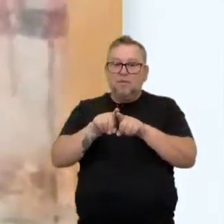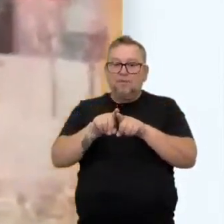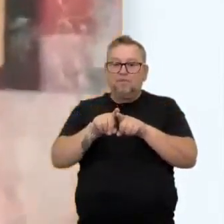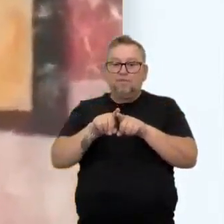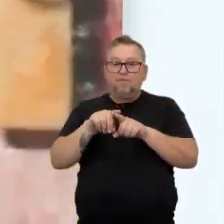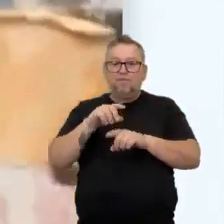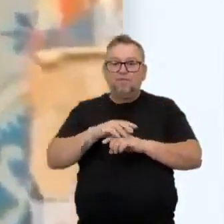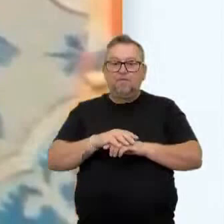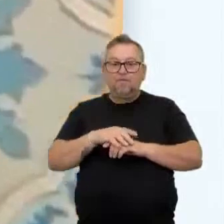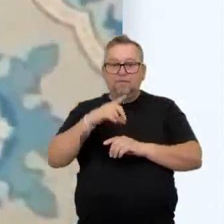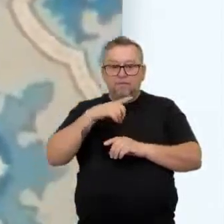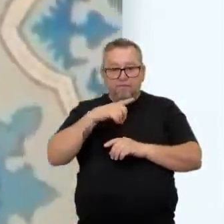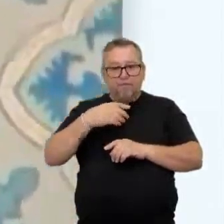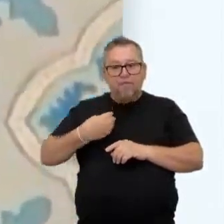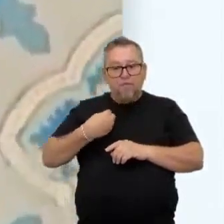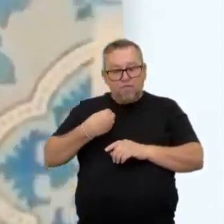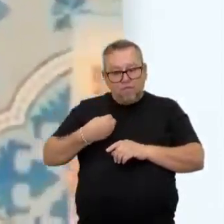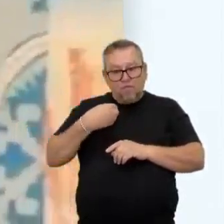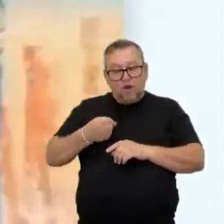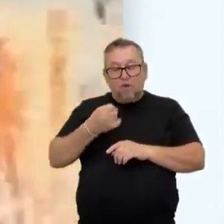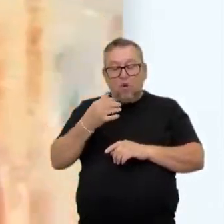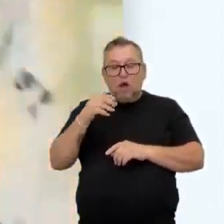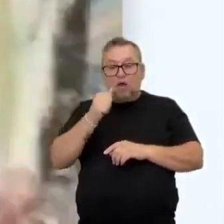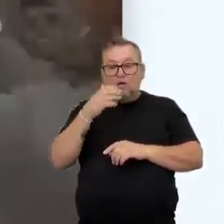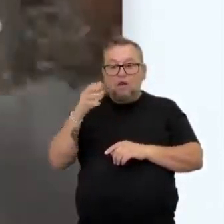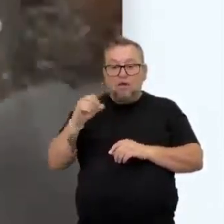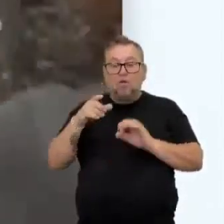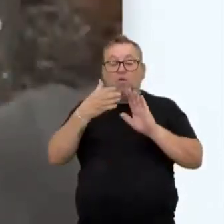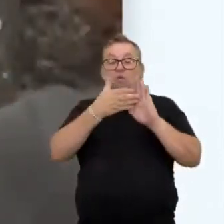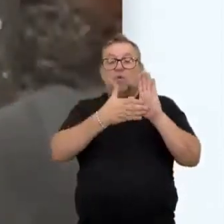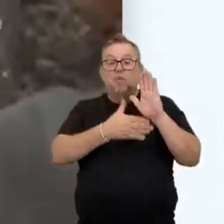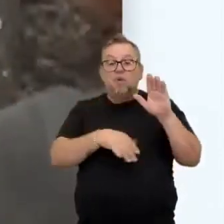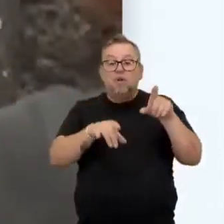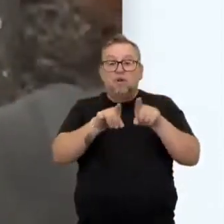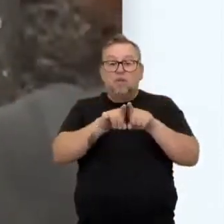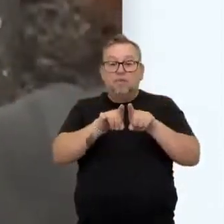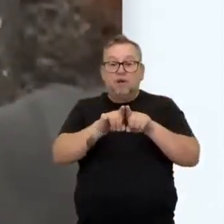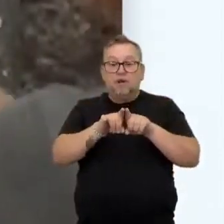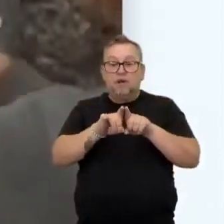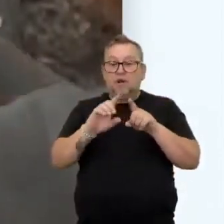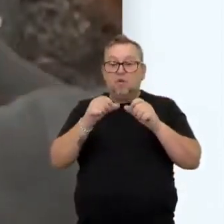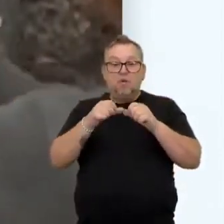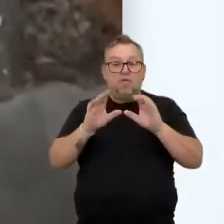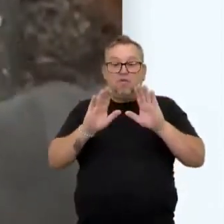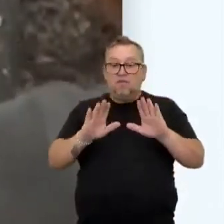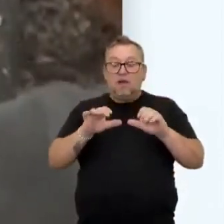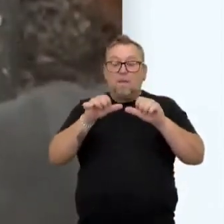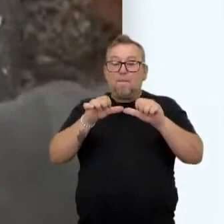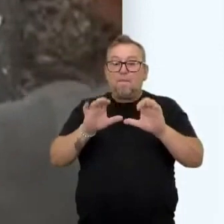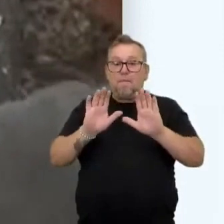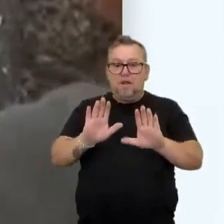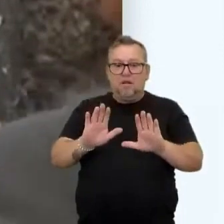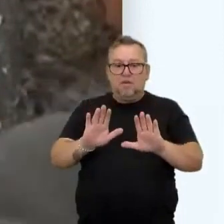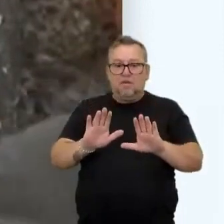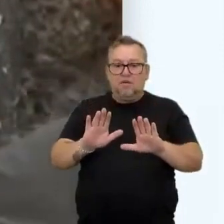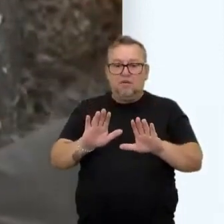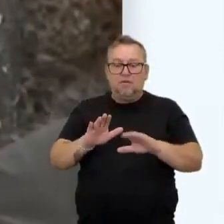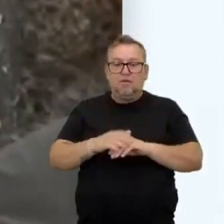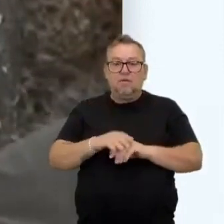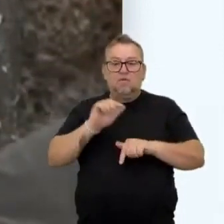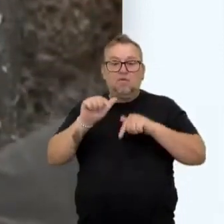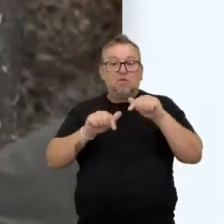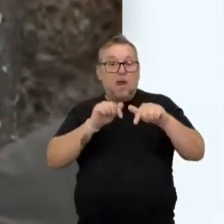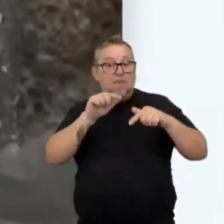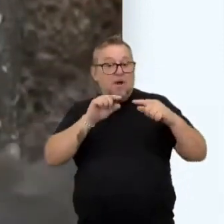dele ele existir enquanto ação, enquanto proposta e não ficar preso, assim, não ter o trabalho